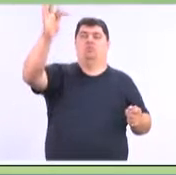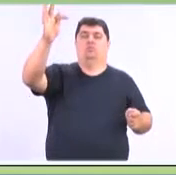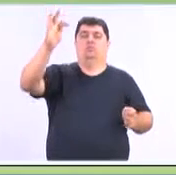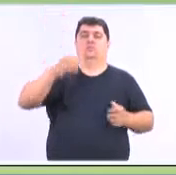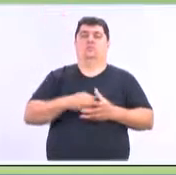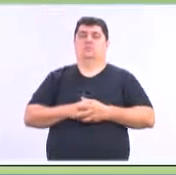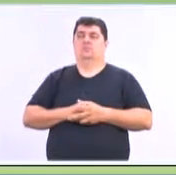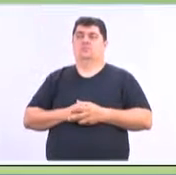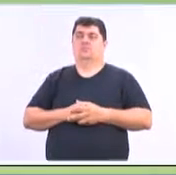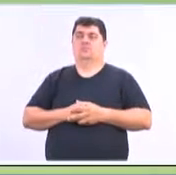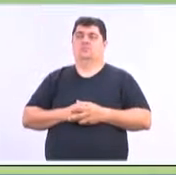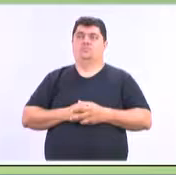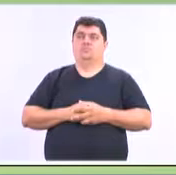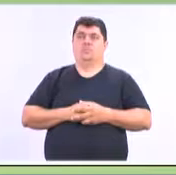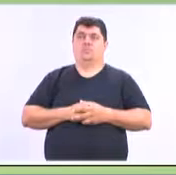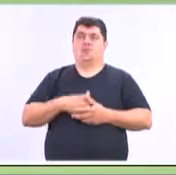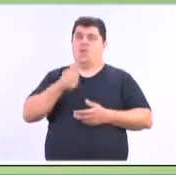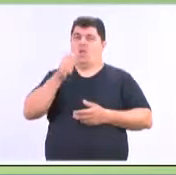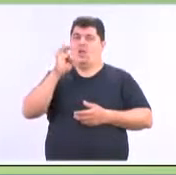seja, ativos, né?